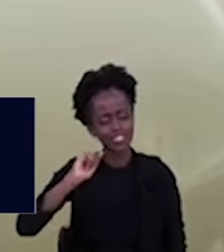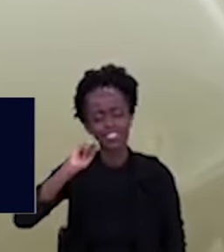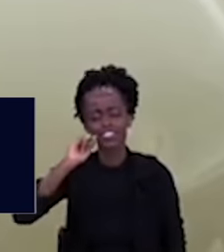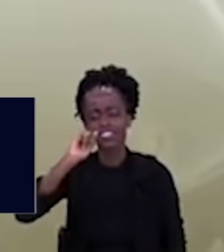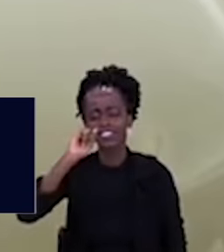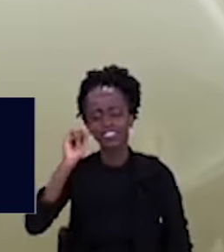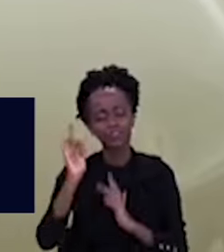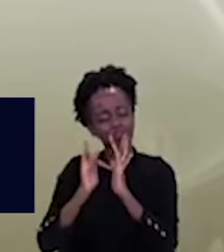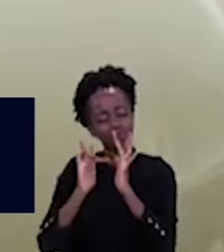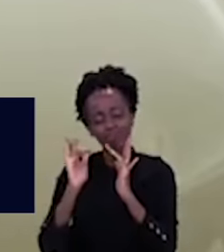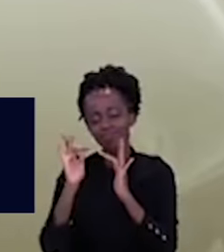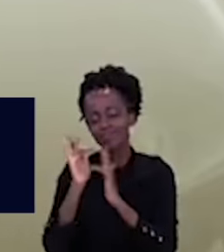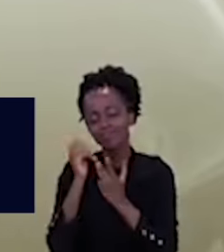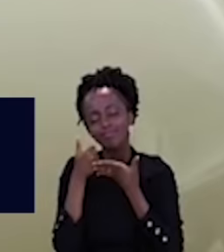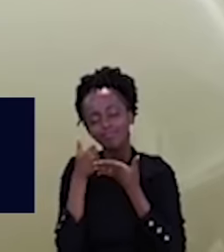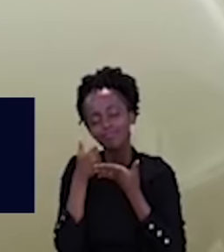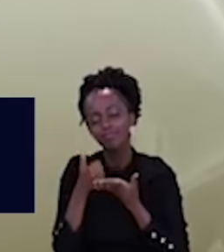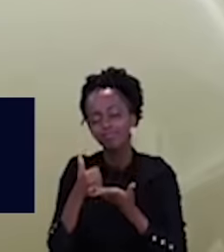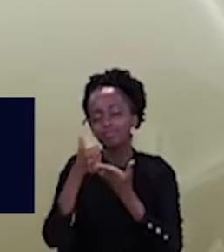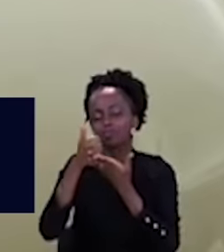xalabarasi. Pode adorá-lo.